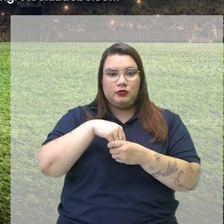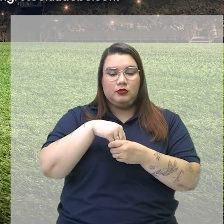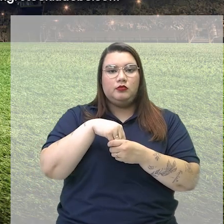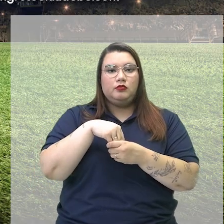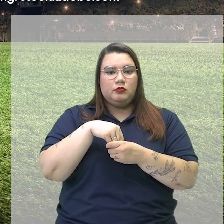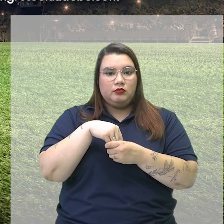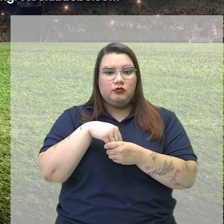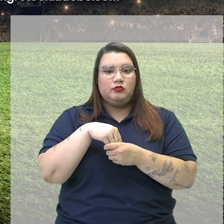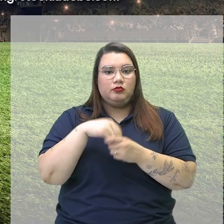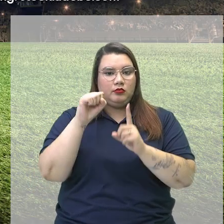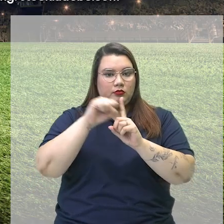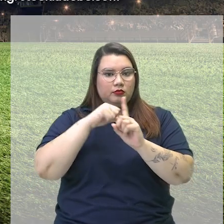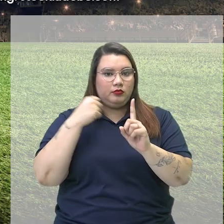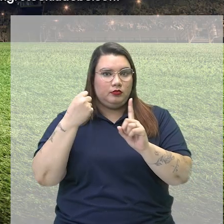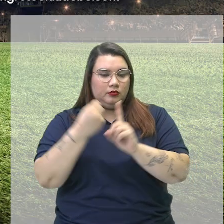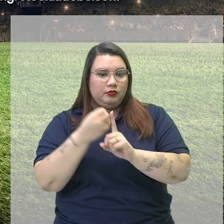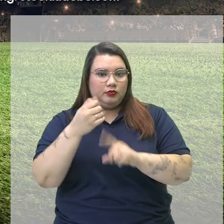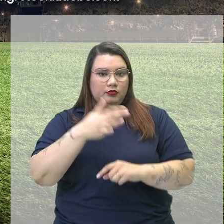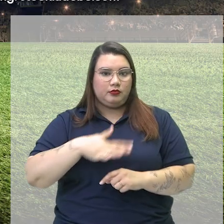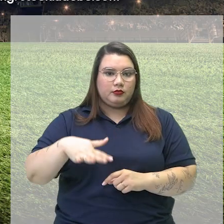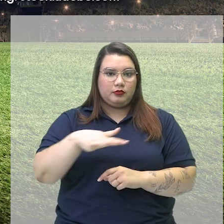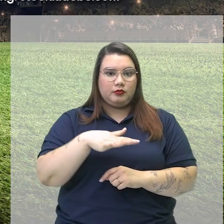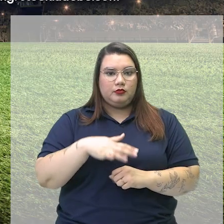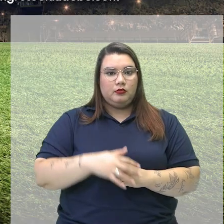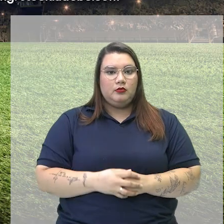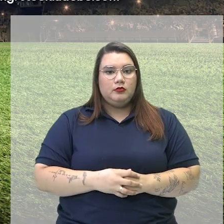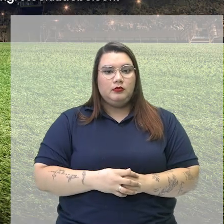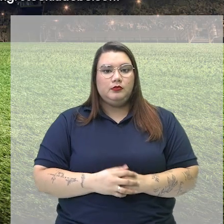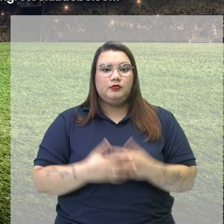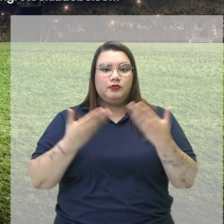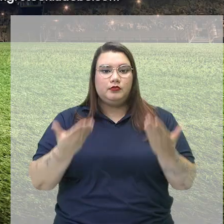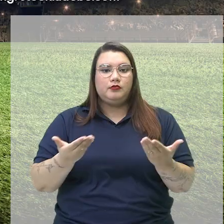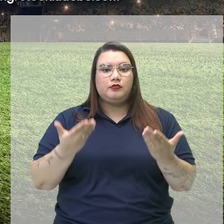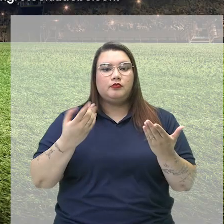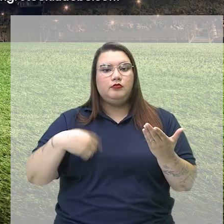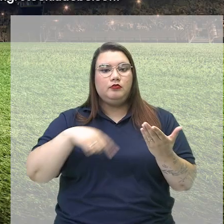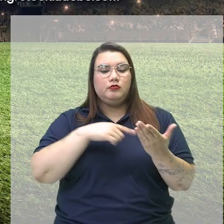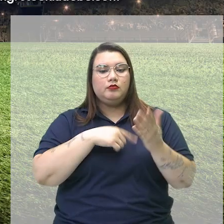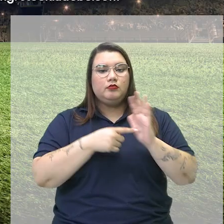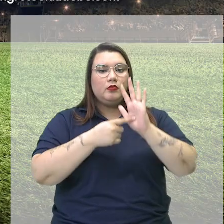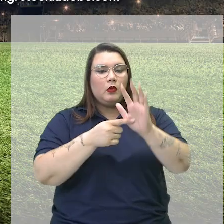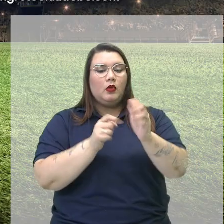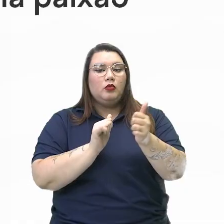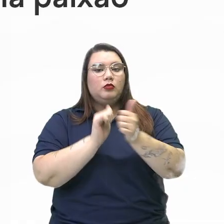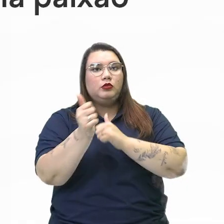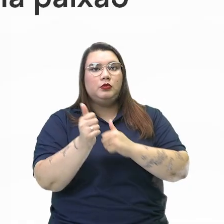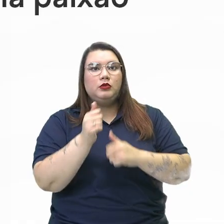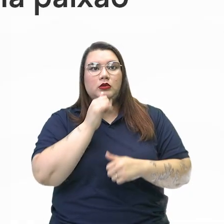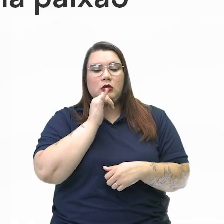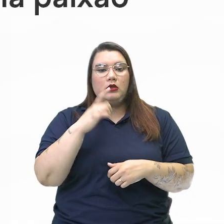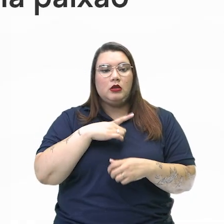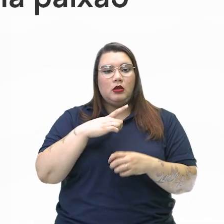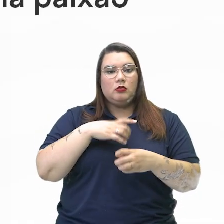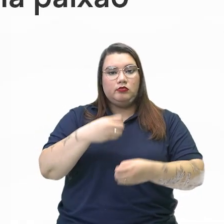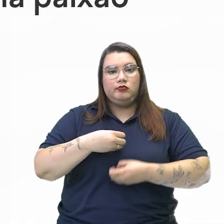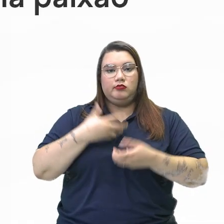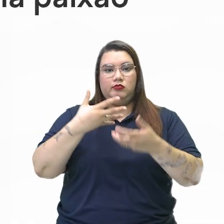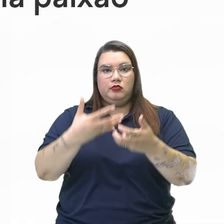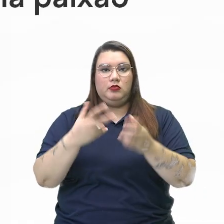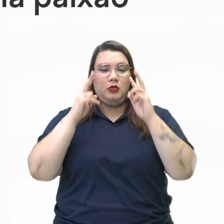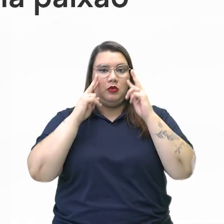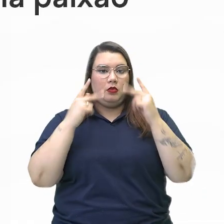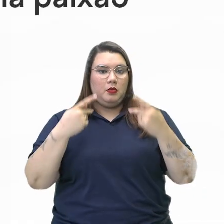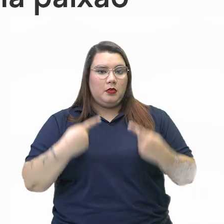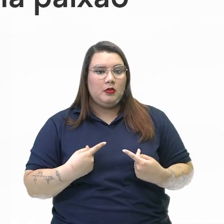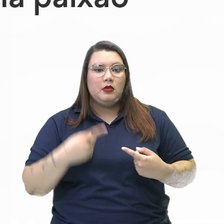Dentro da sociedade em geral. Então, a gente pode ver o esporte como uma manifestação da expressão